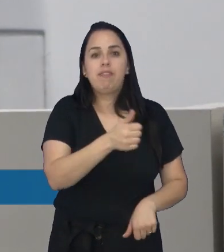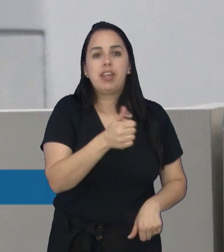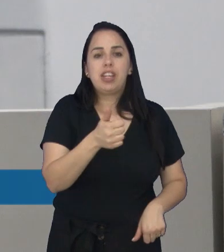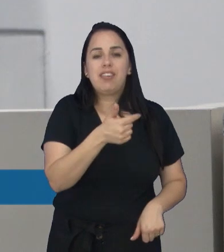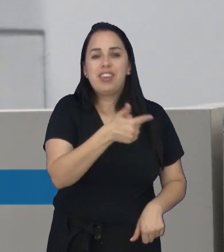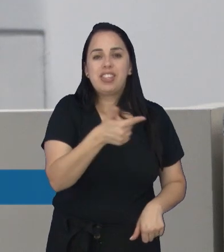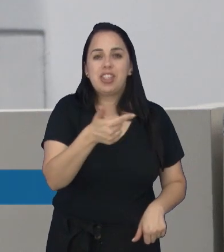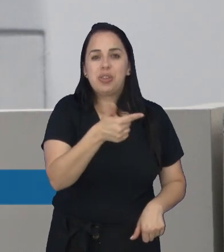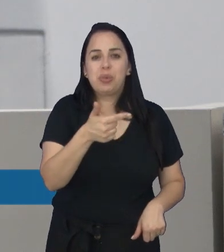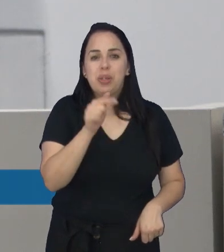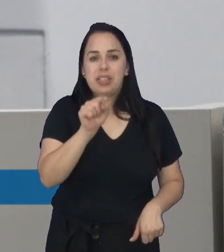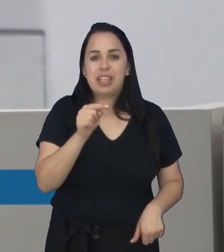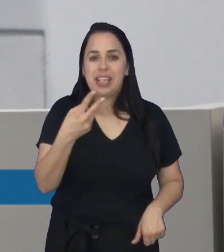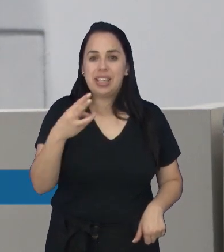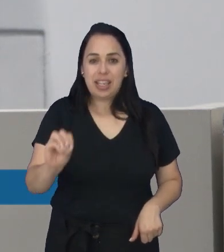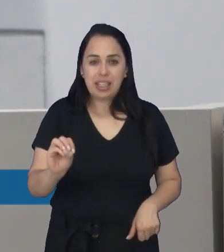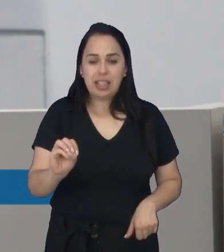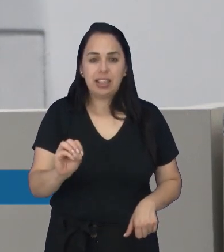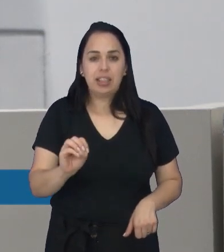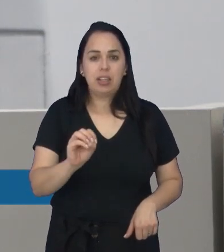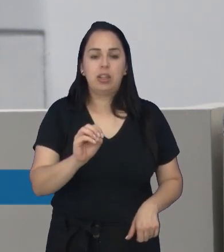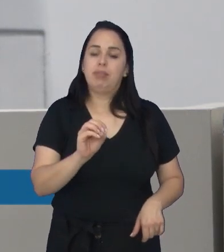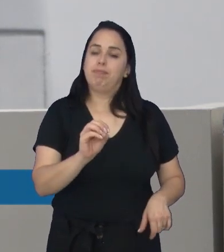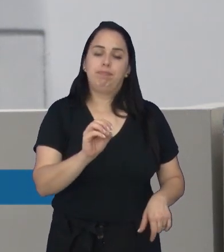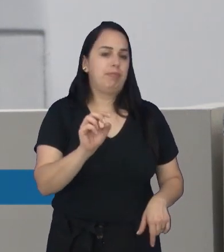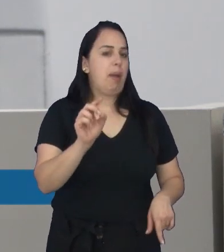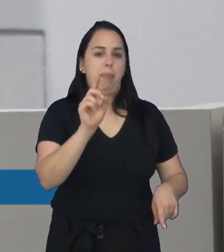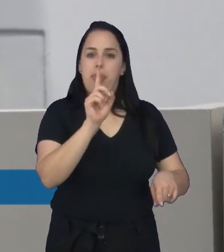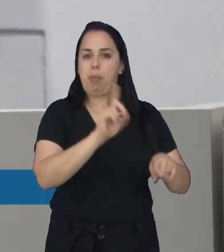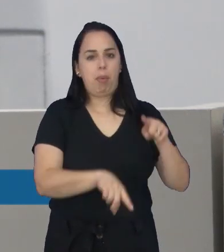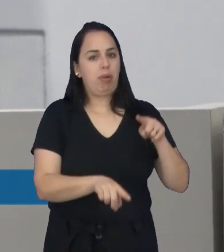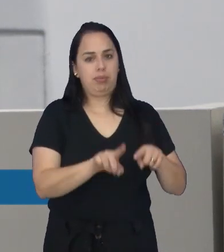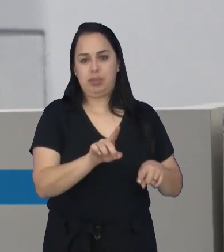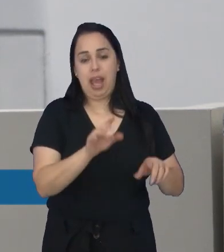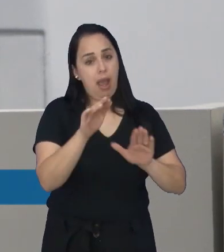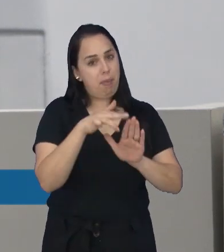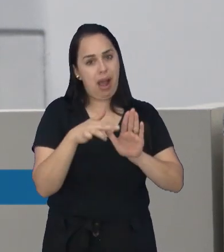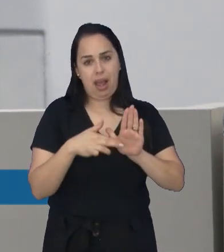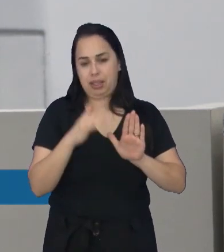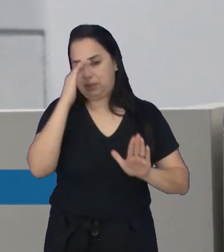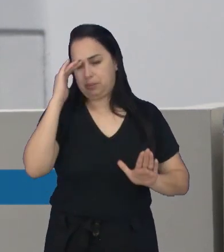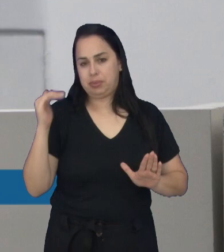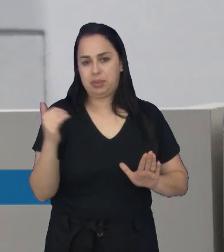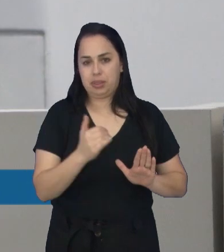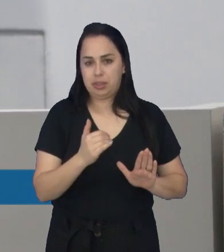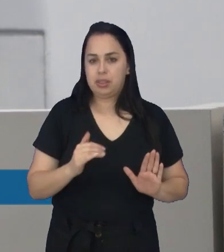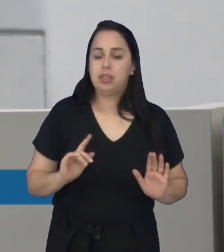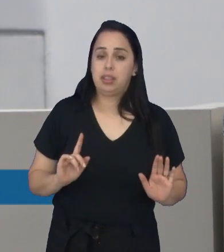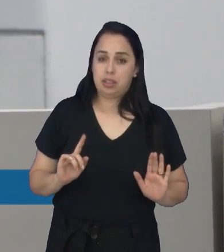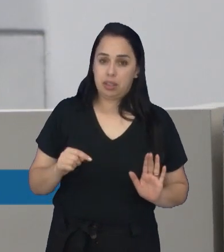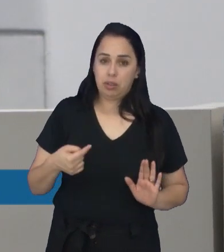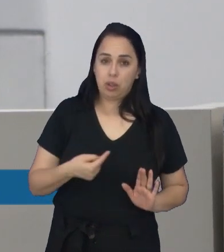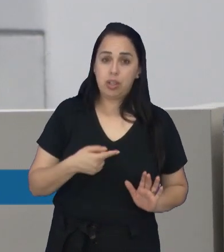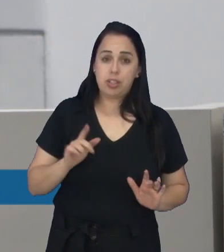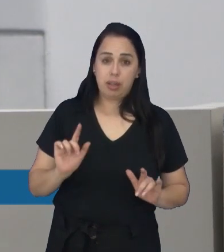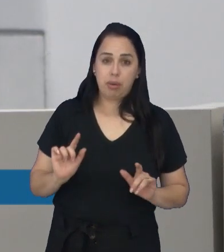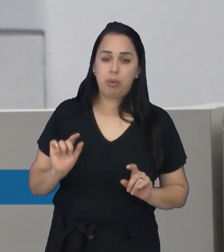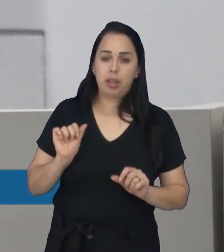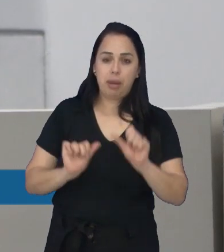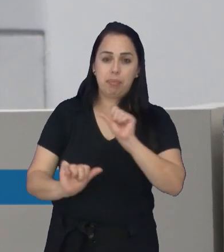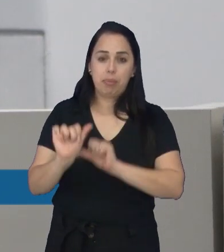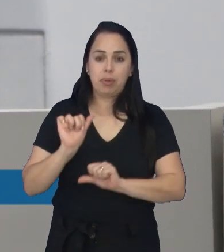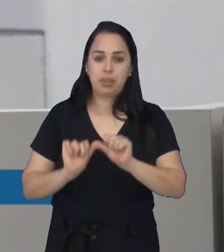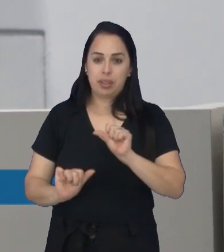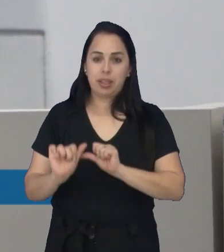funcionando lá não pode funcionar é uma questão de regra então assim a única questão que a gente tá neste momento avançando é